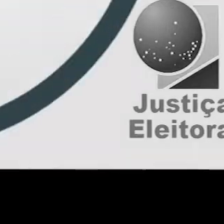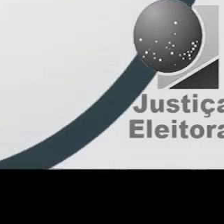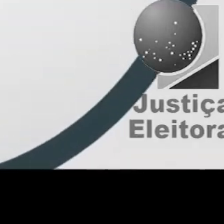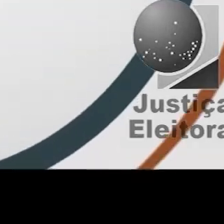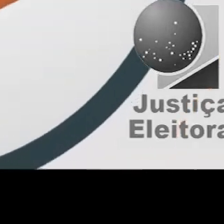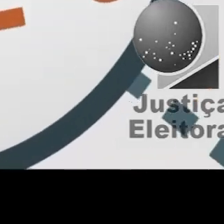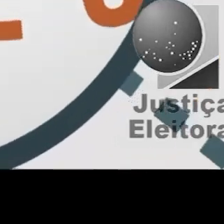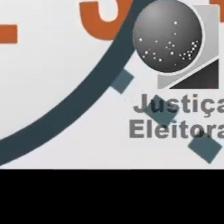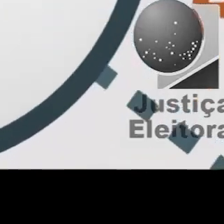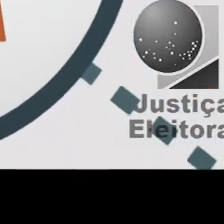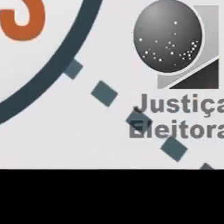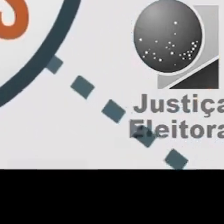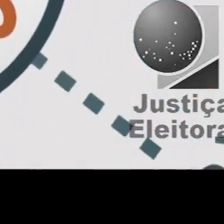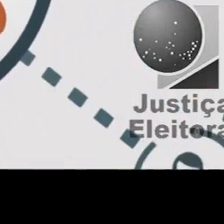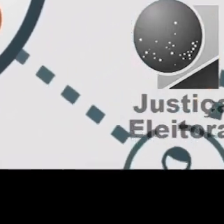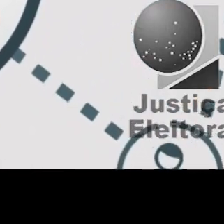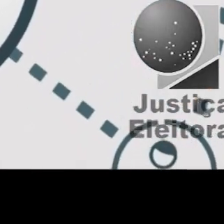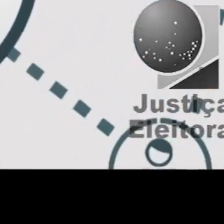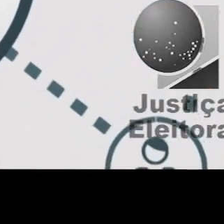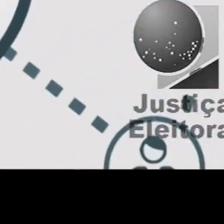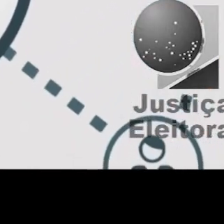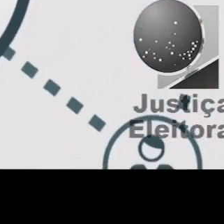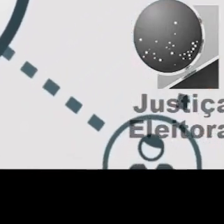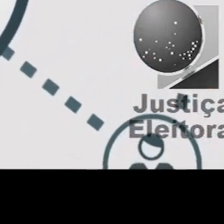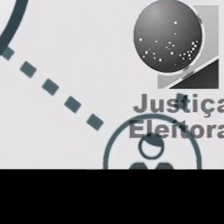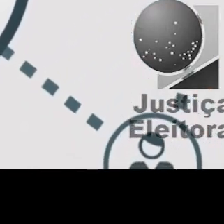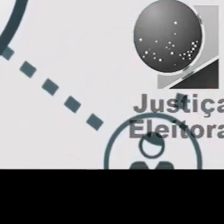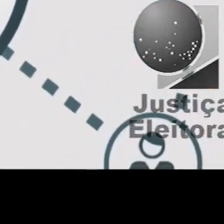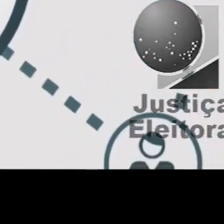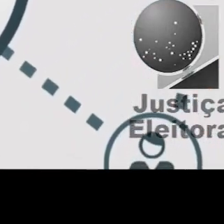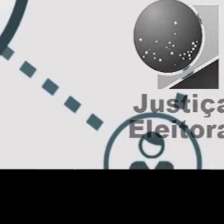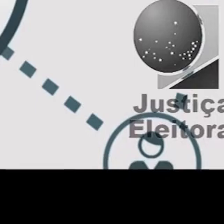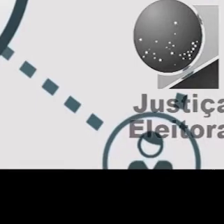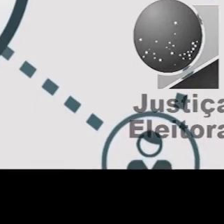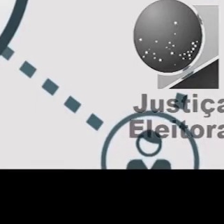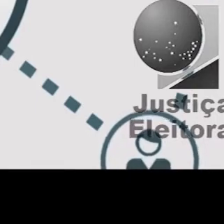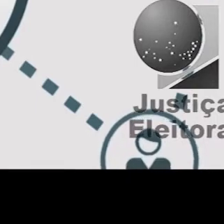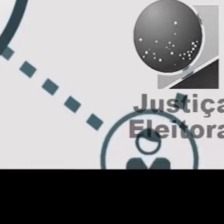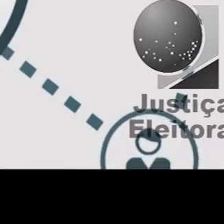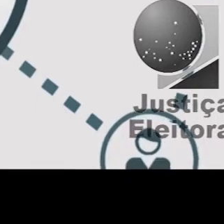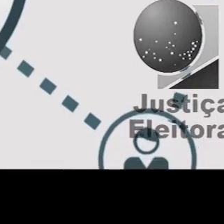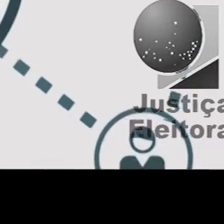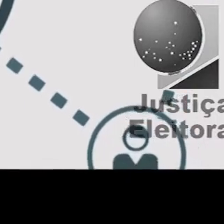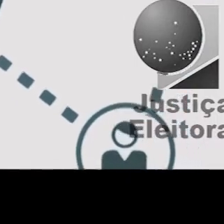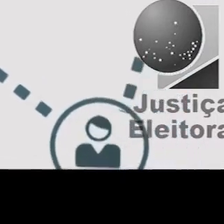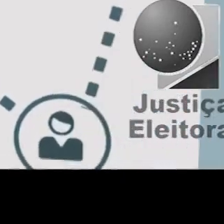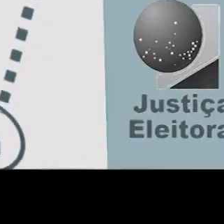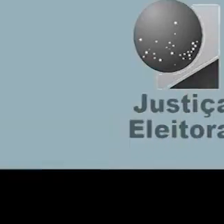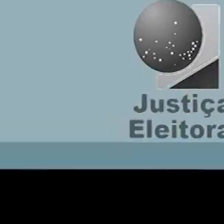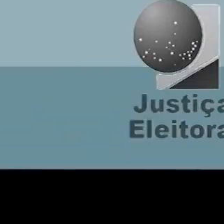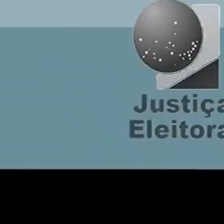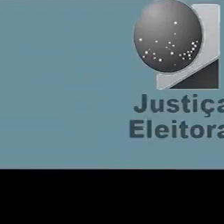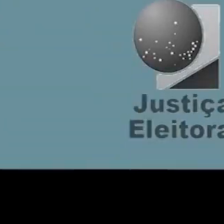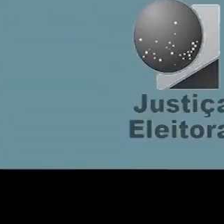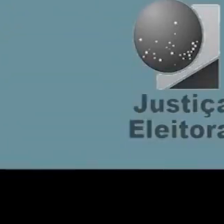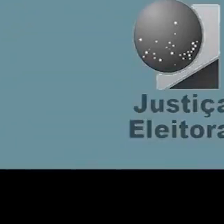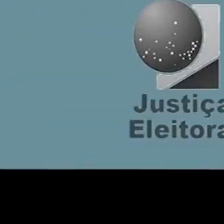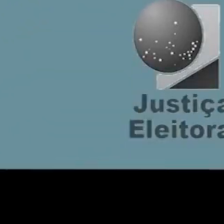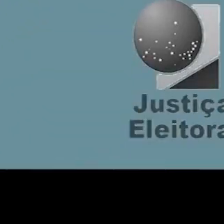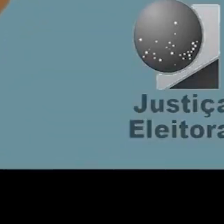fake news? São notícias falsas que só trazem desinformação. Aquelas notícias que recebemos